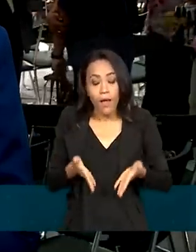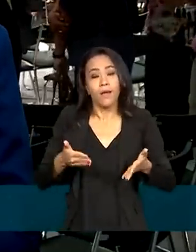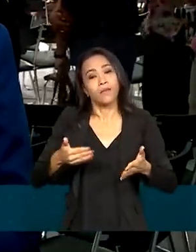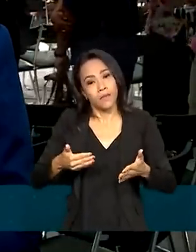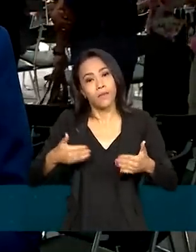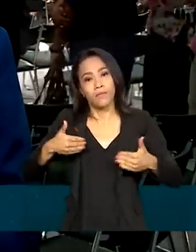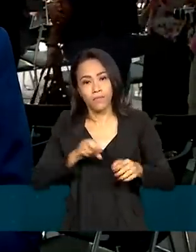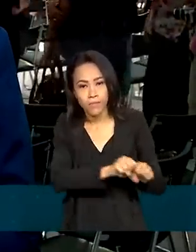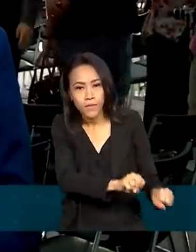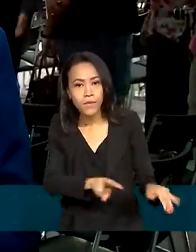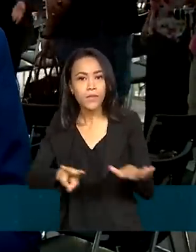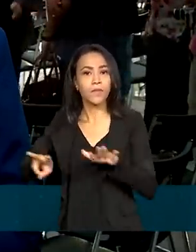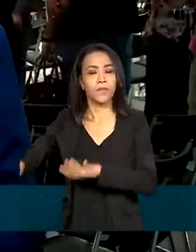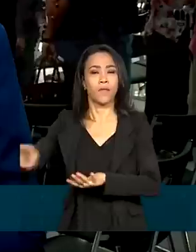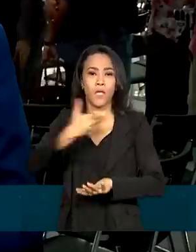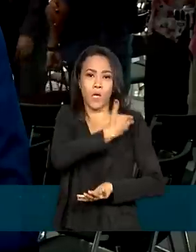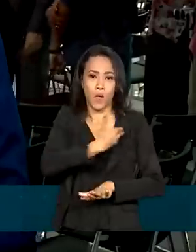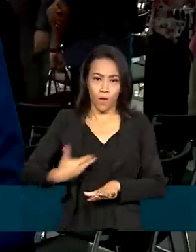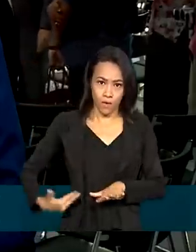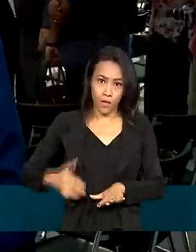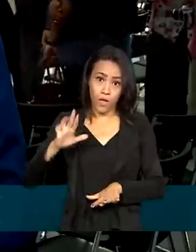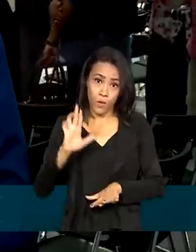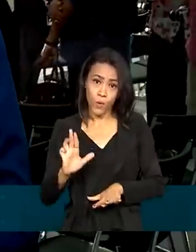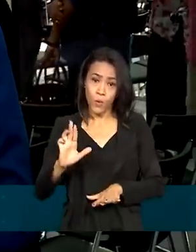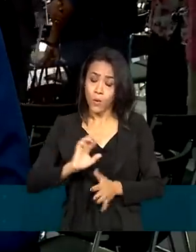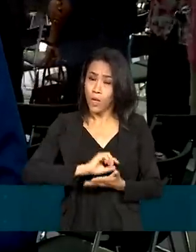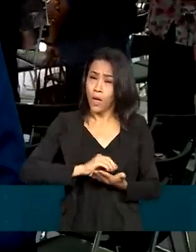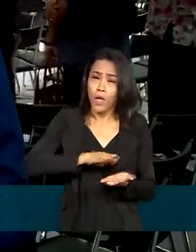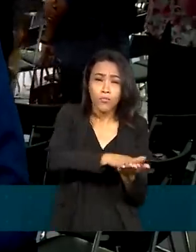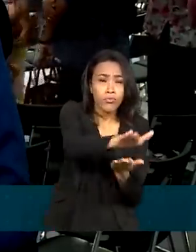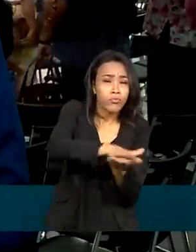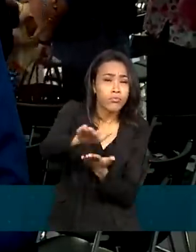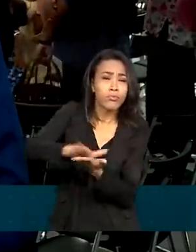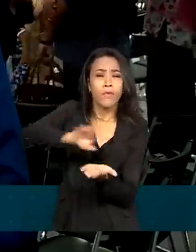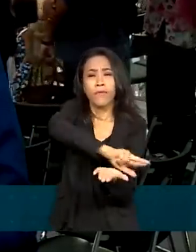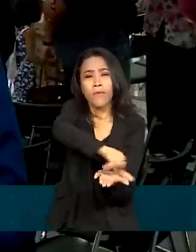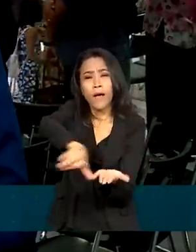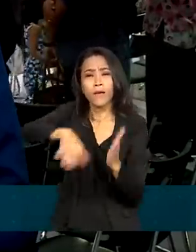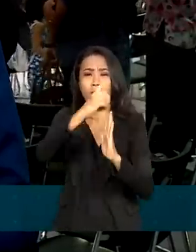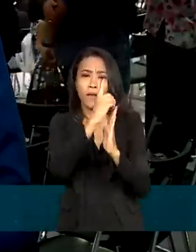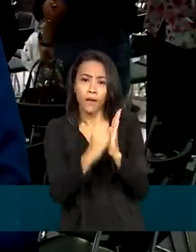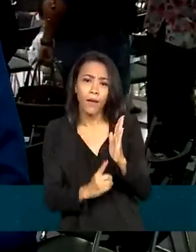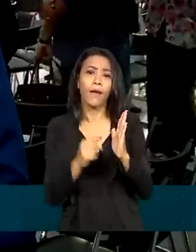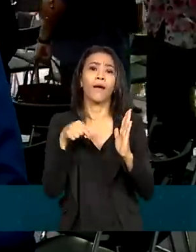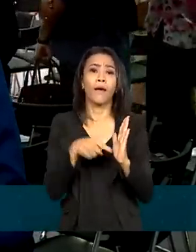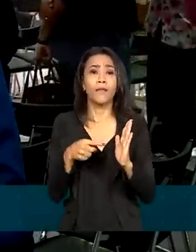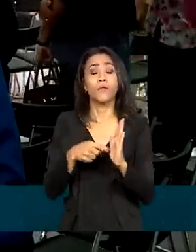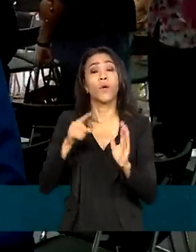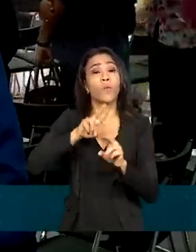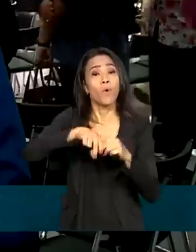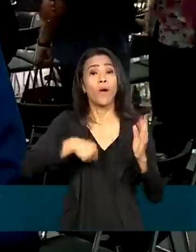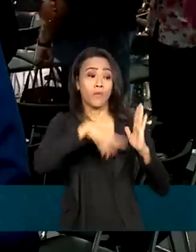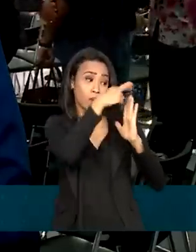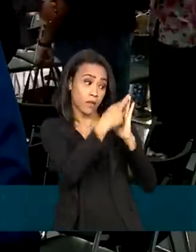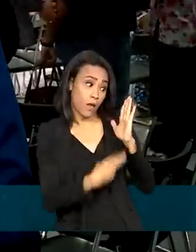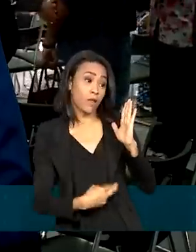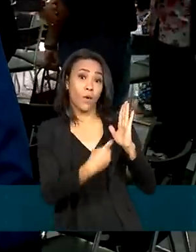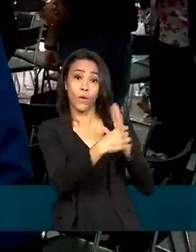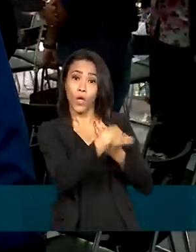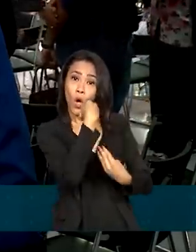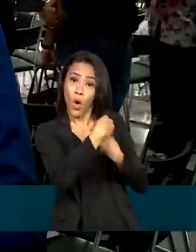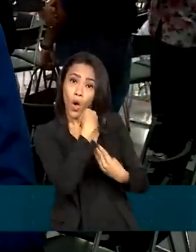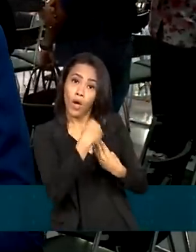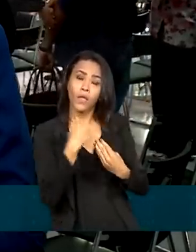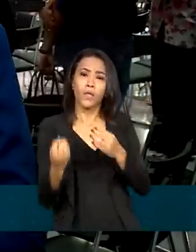o governo Lula publicou uma série de decretos indicados pelo grupo de trabalho mental da transição que